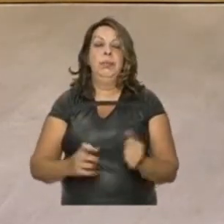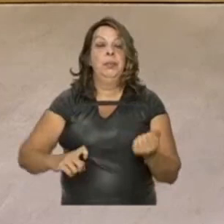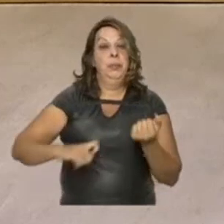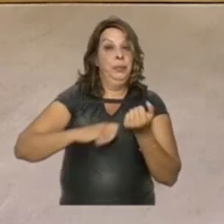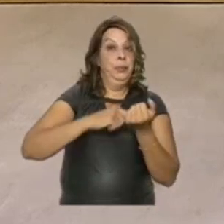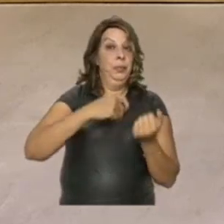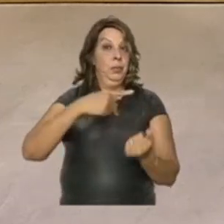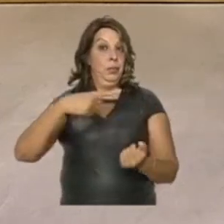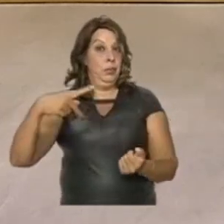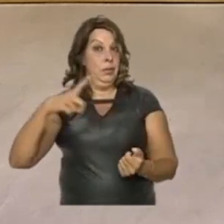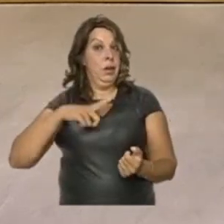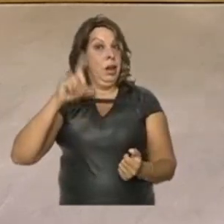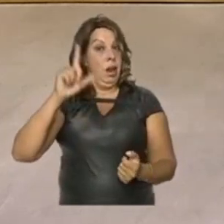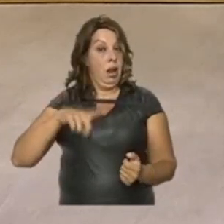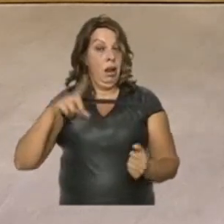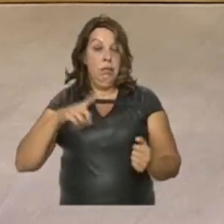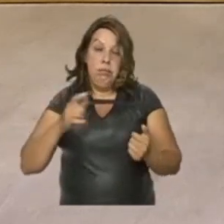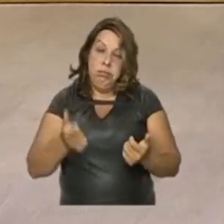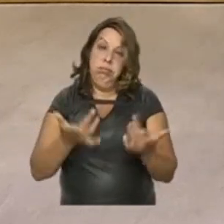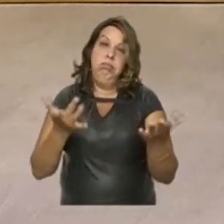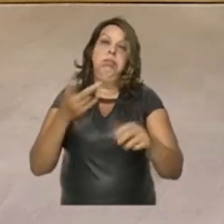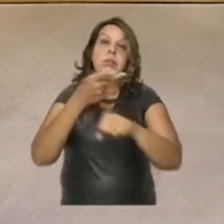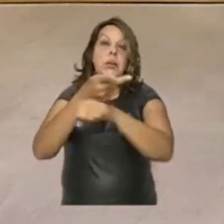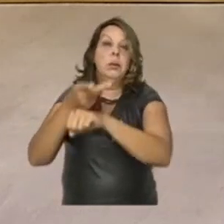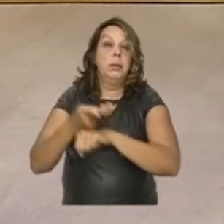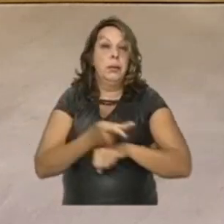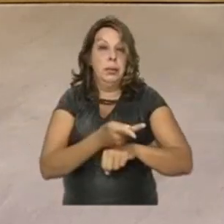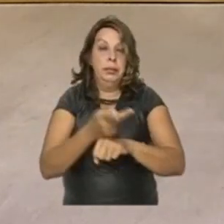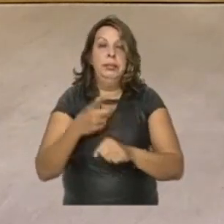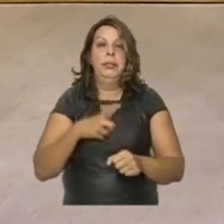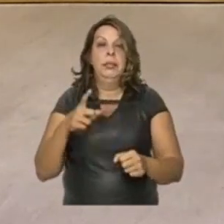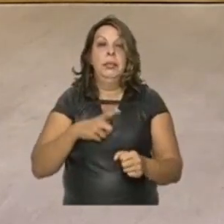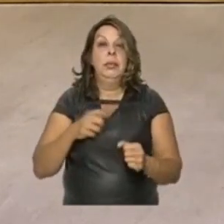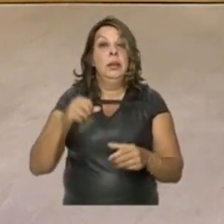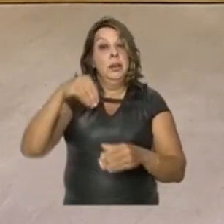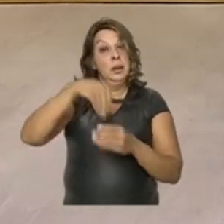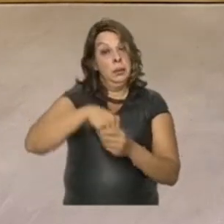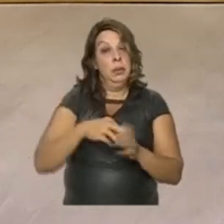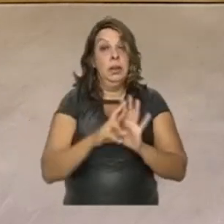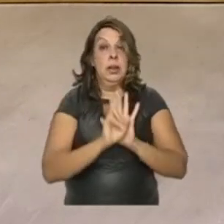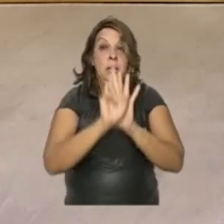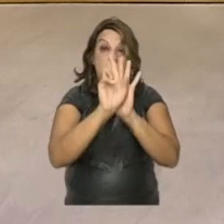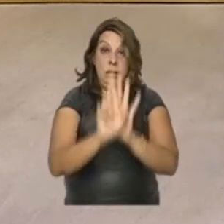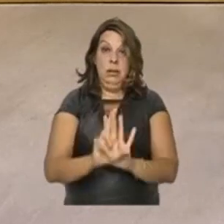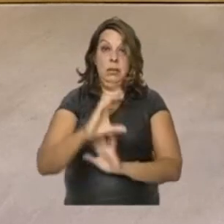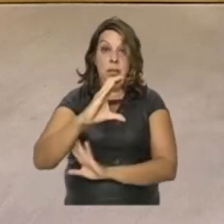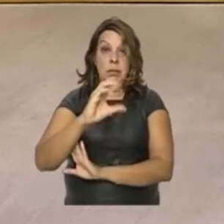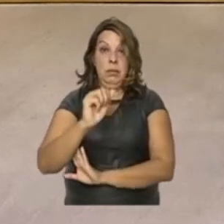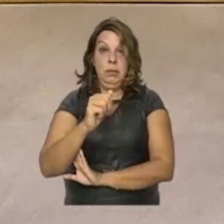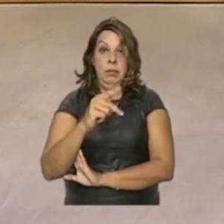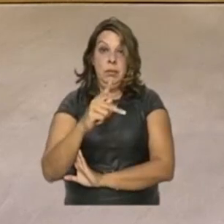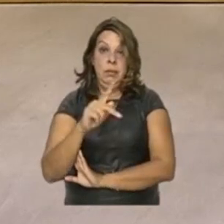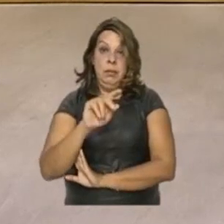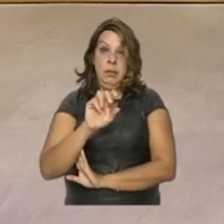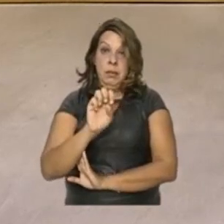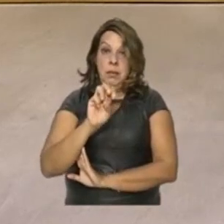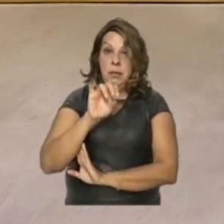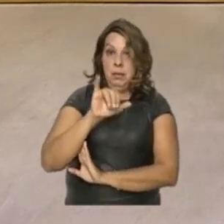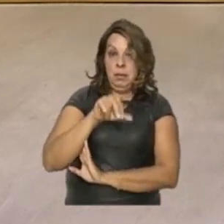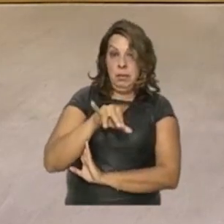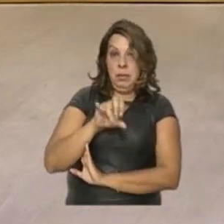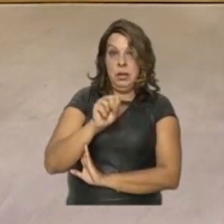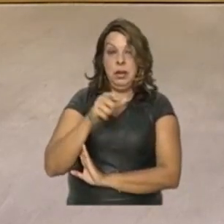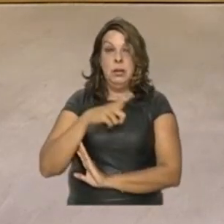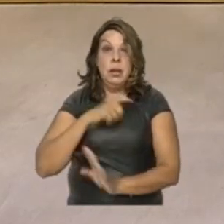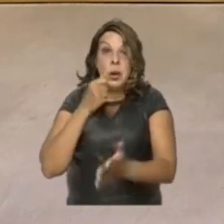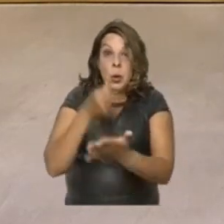de capitalização de modalidade filantrópica premiável, emitido pela Capemisa Capitalização S.A. Quando você compra o seu